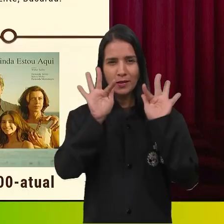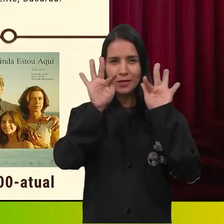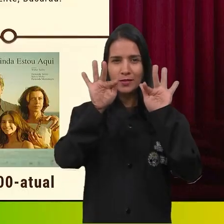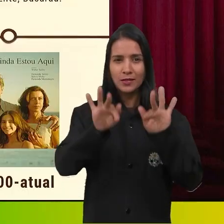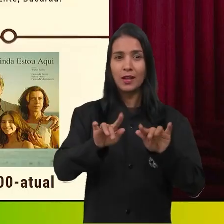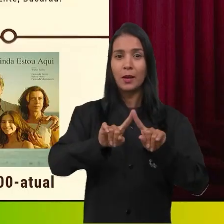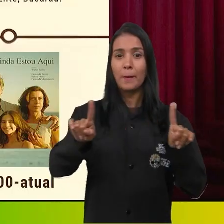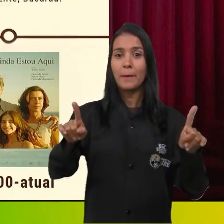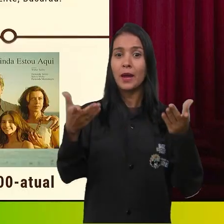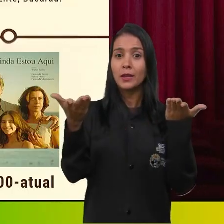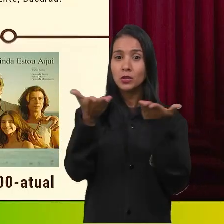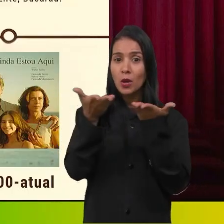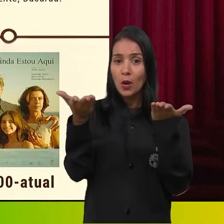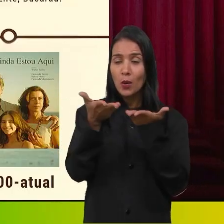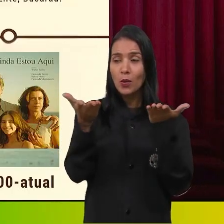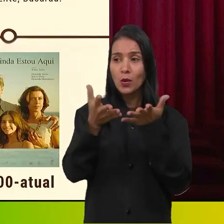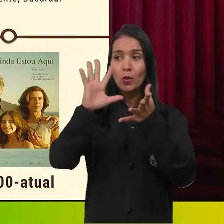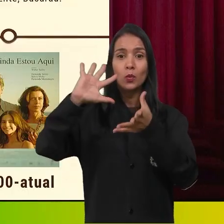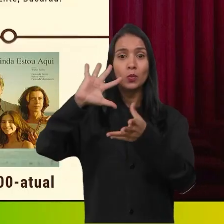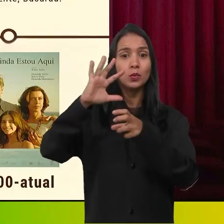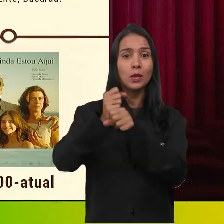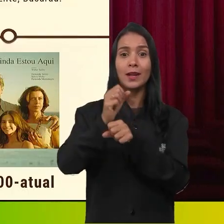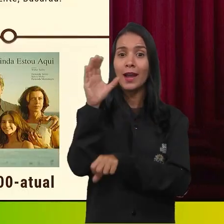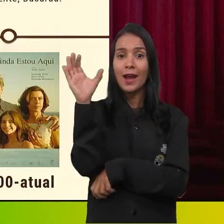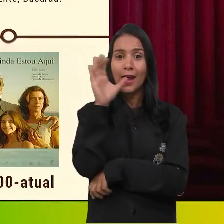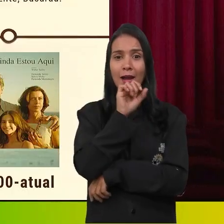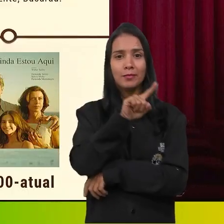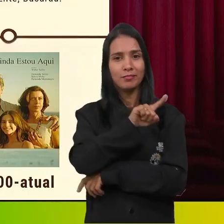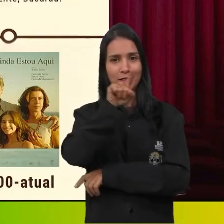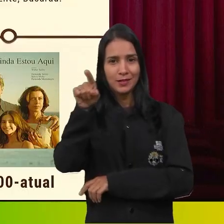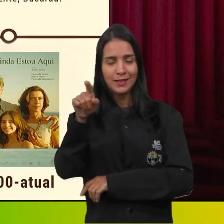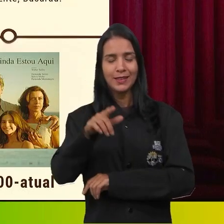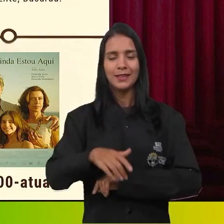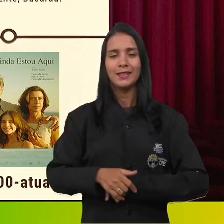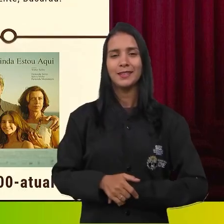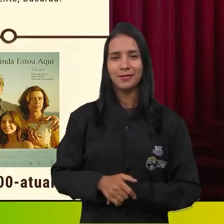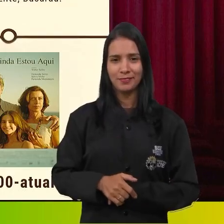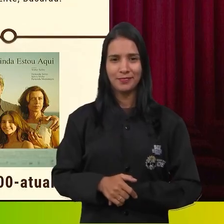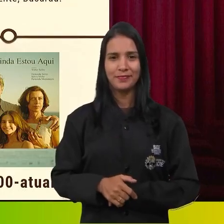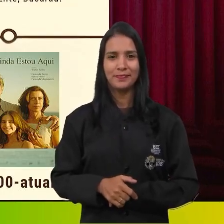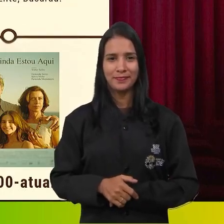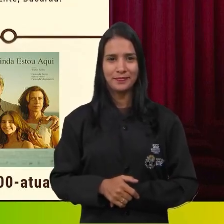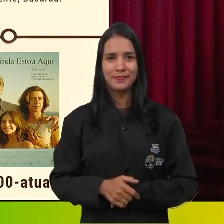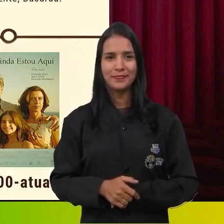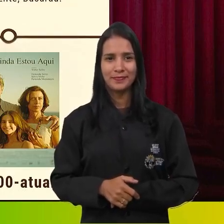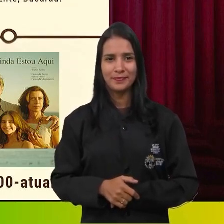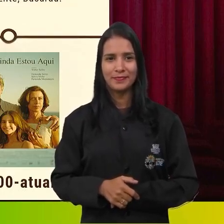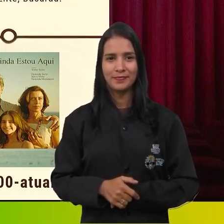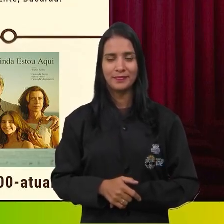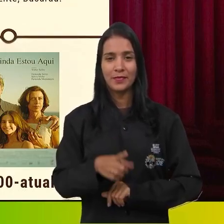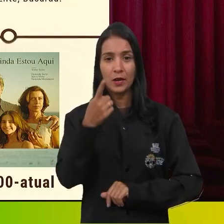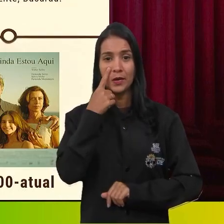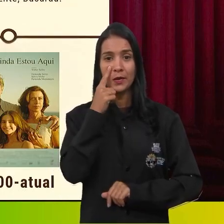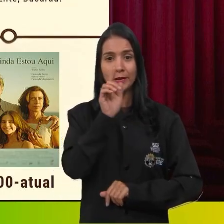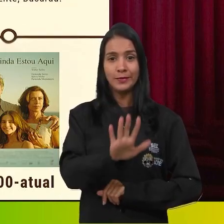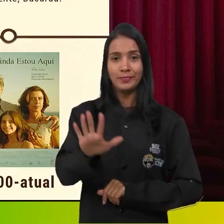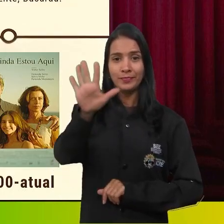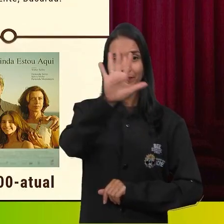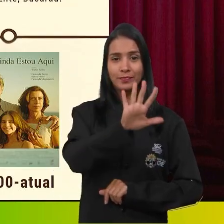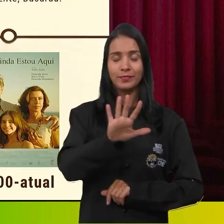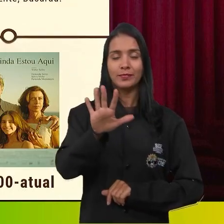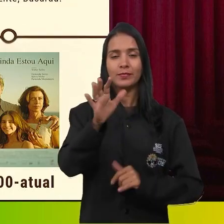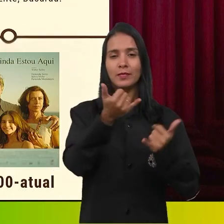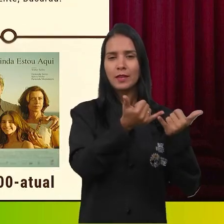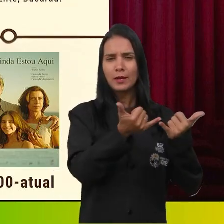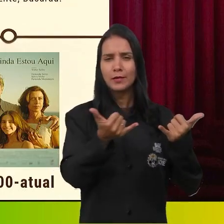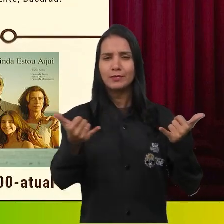eu vou resumir aqui para você, bem brevemente, sobre o que a gente falou hoje. Olha aí o nosso mapa. Você vai ver